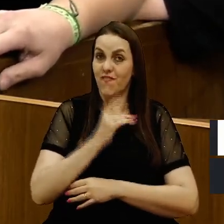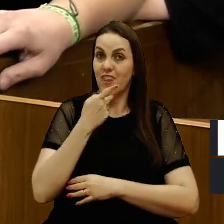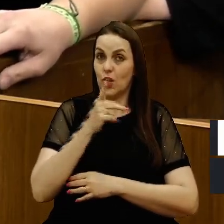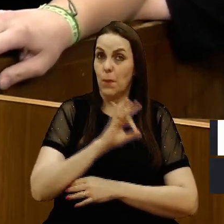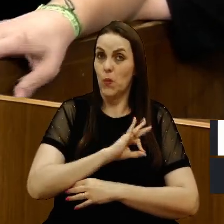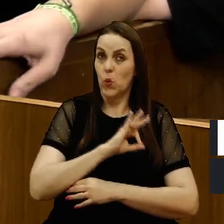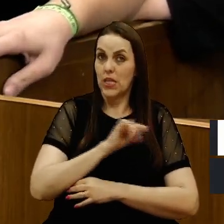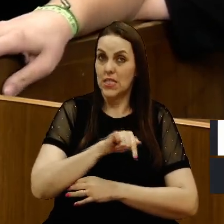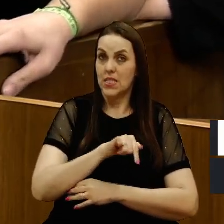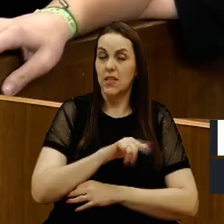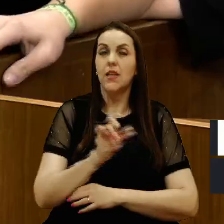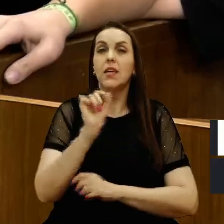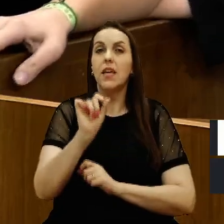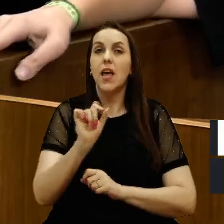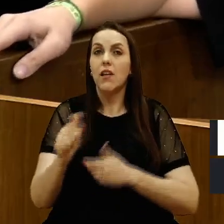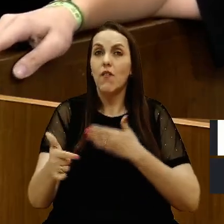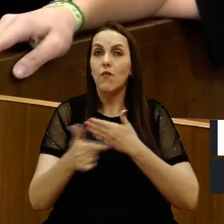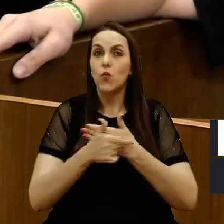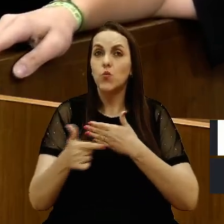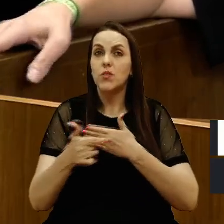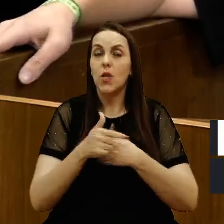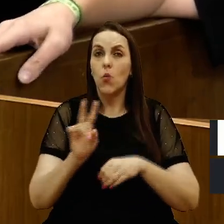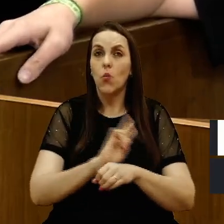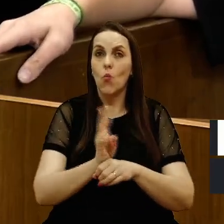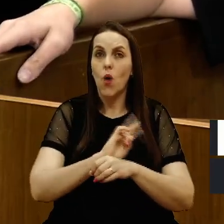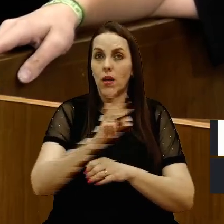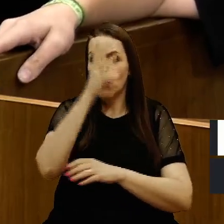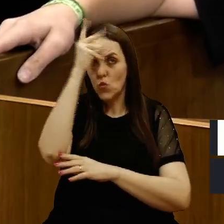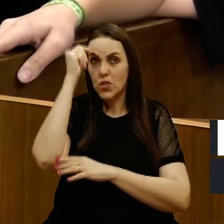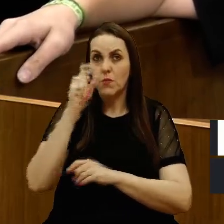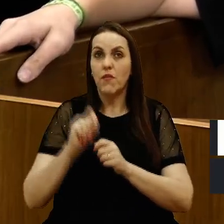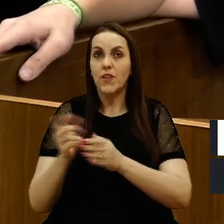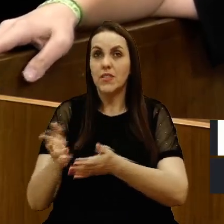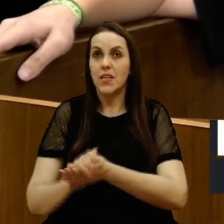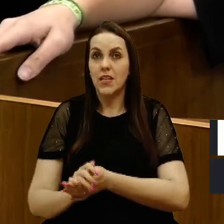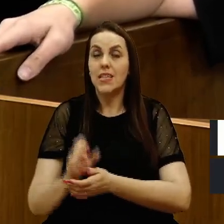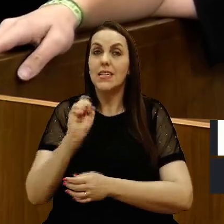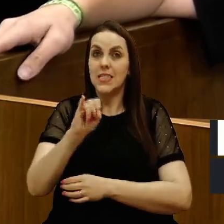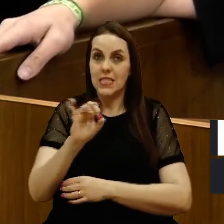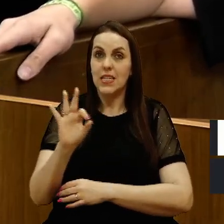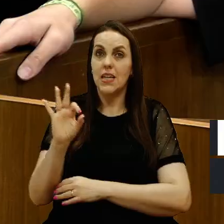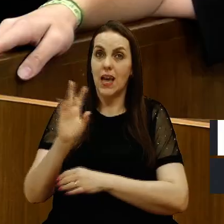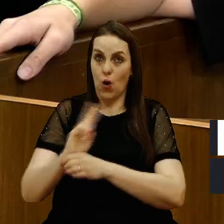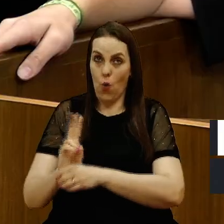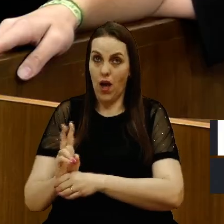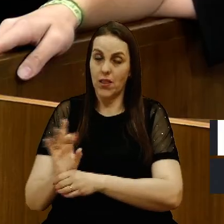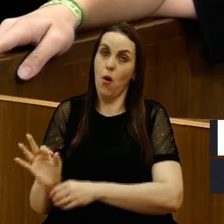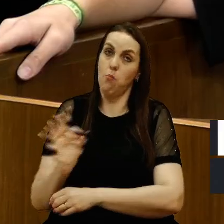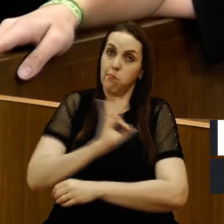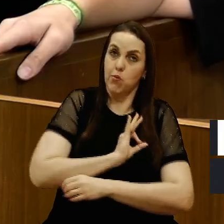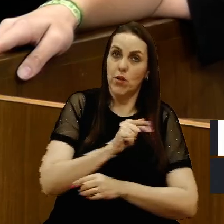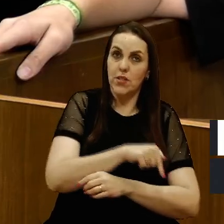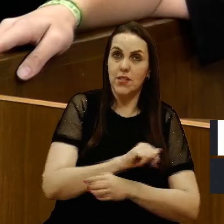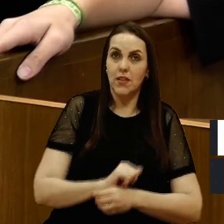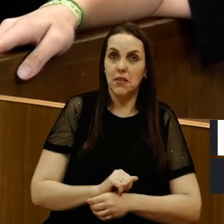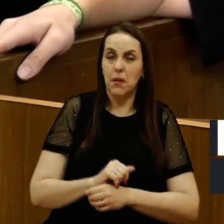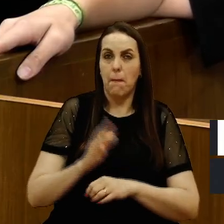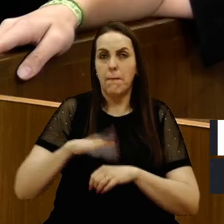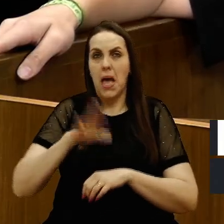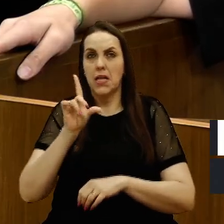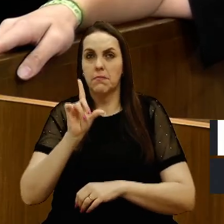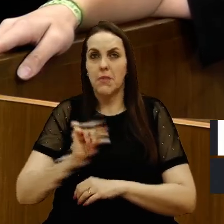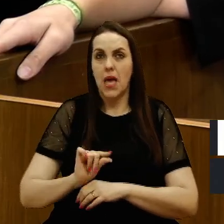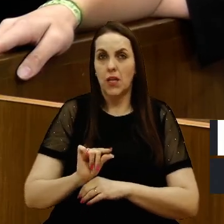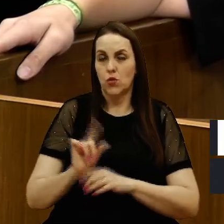fazer a função que a guarda deve fazer hoje se a guarda se transformar em polícia? Se tem menos efetivo ou pouco efetivo, nós temos